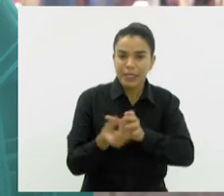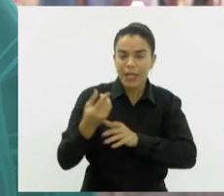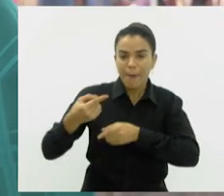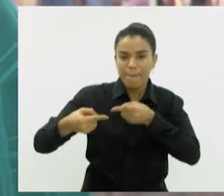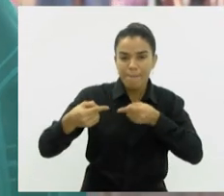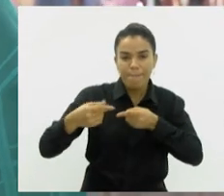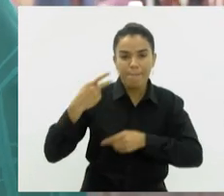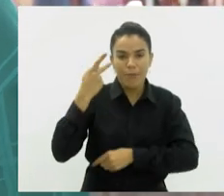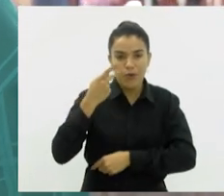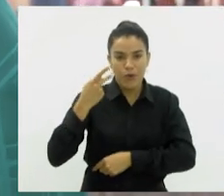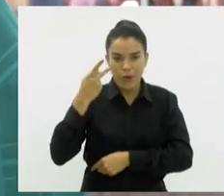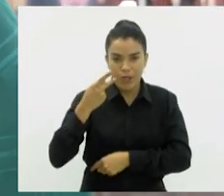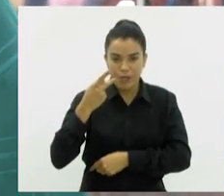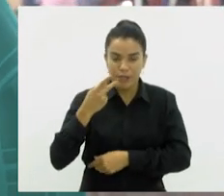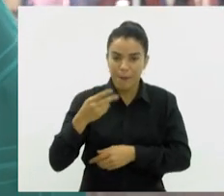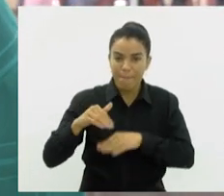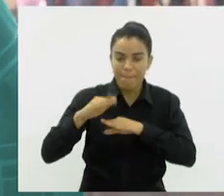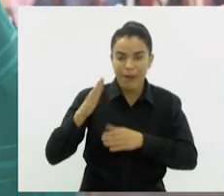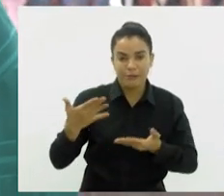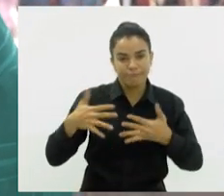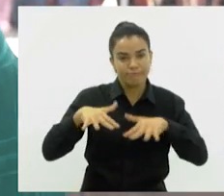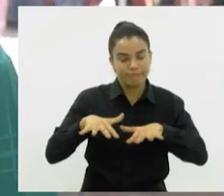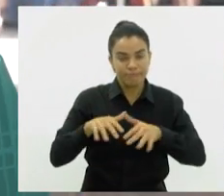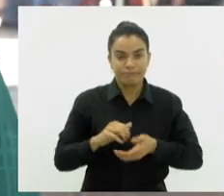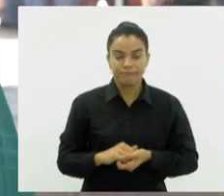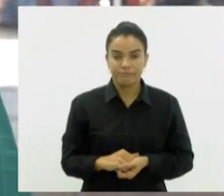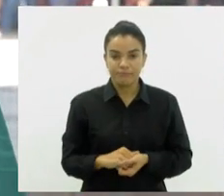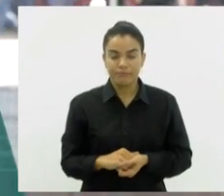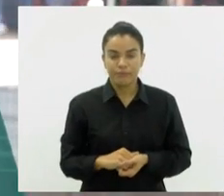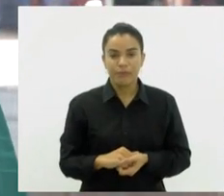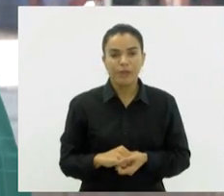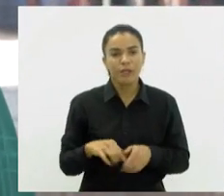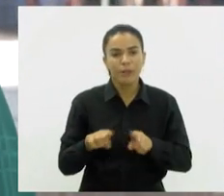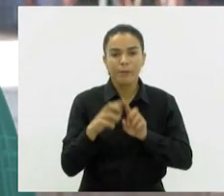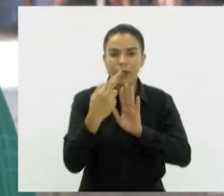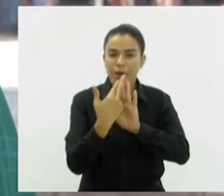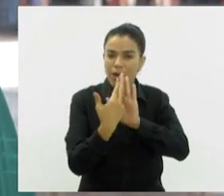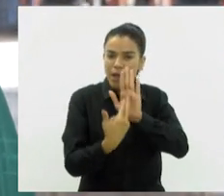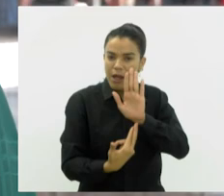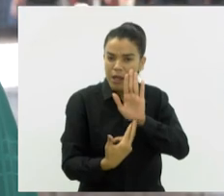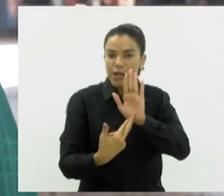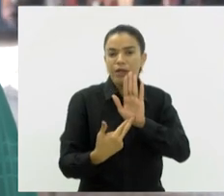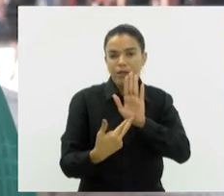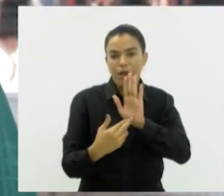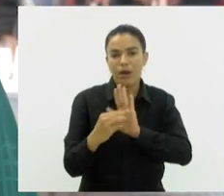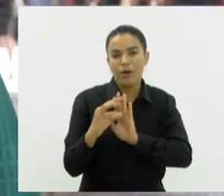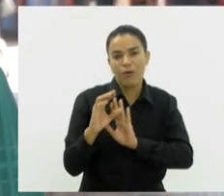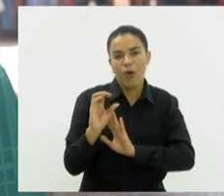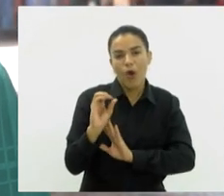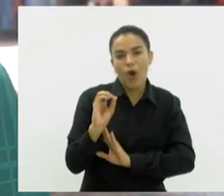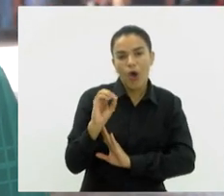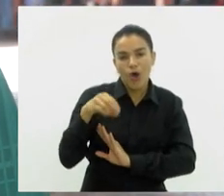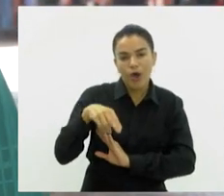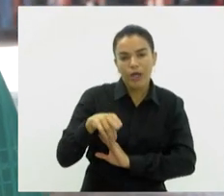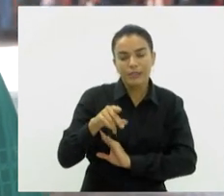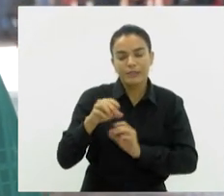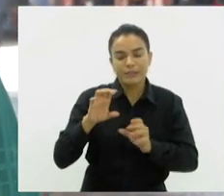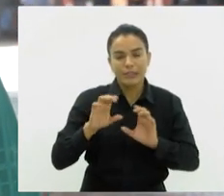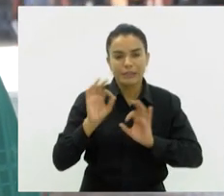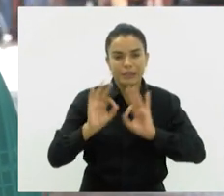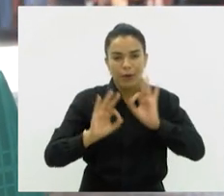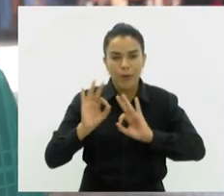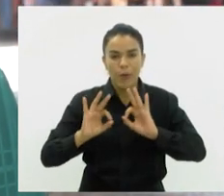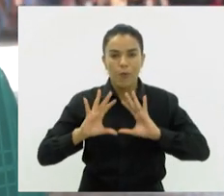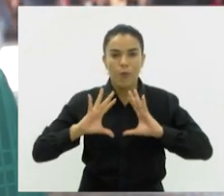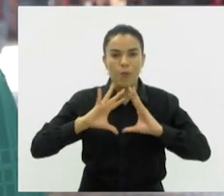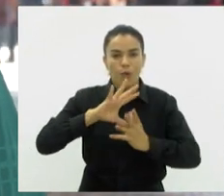benefícios ainda mais inclusivos Ilana segundo o relatório do da organização internacional do trabalho as empresas que